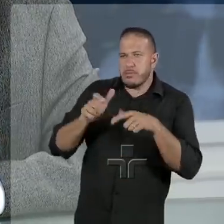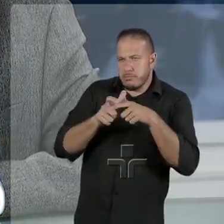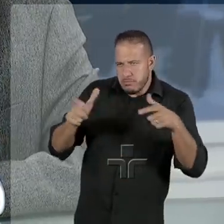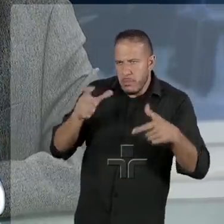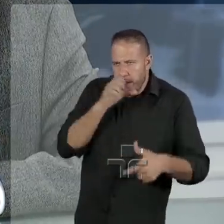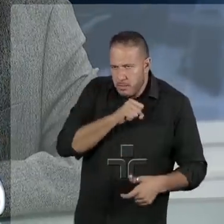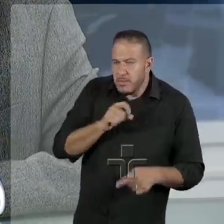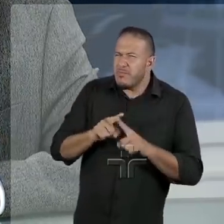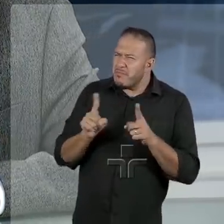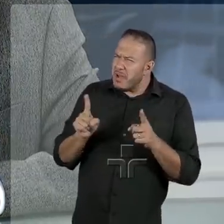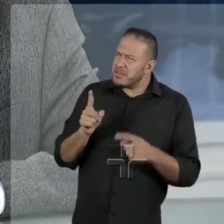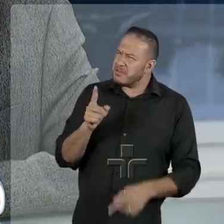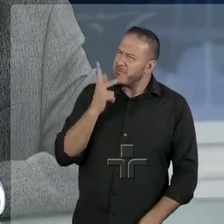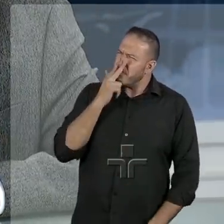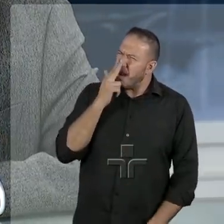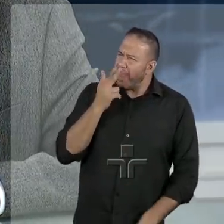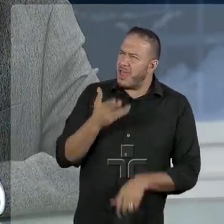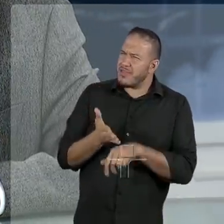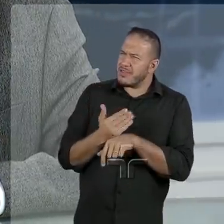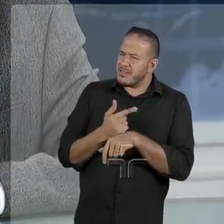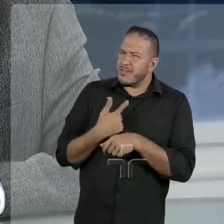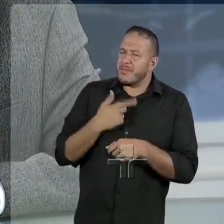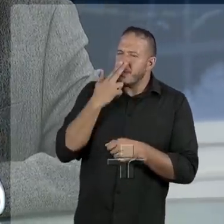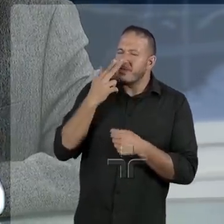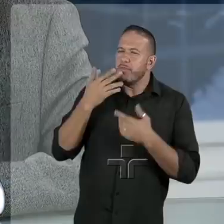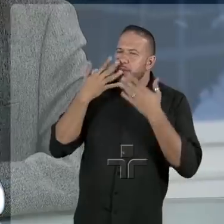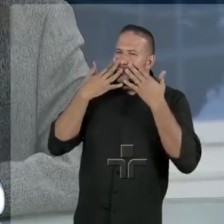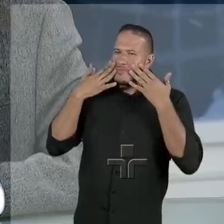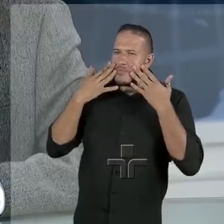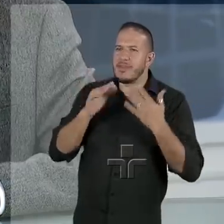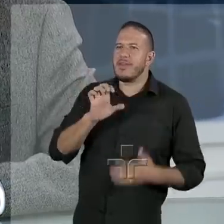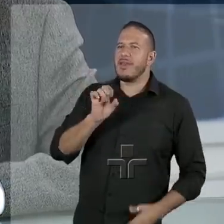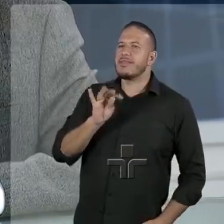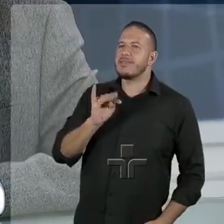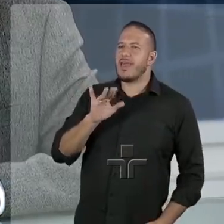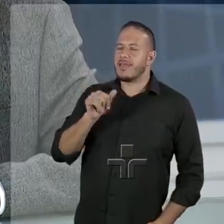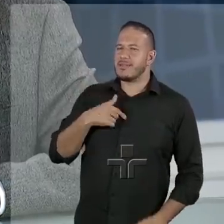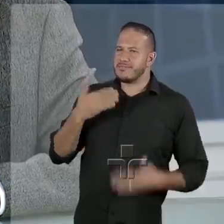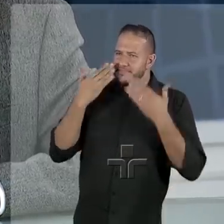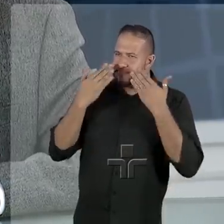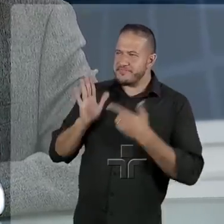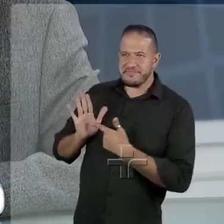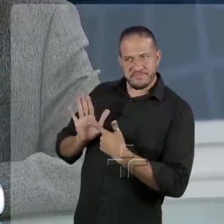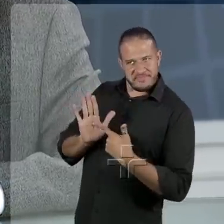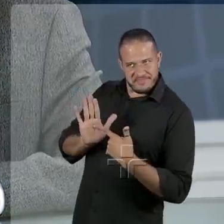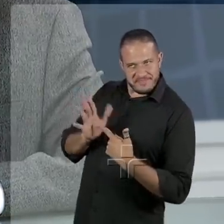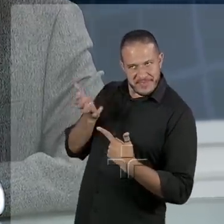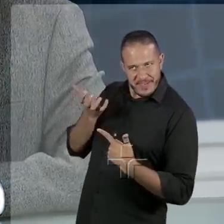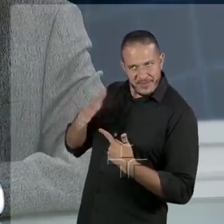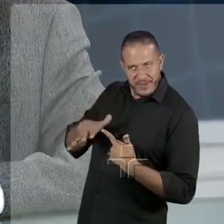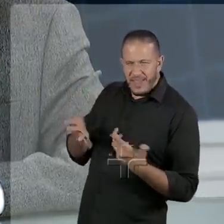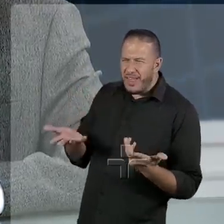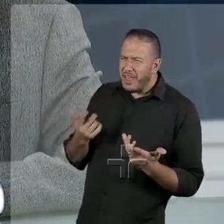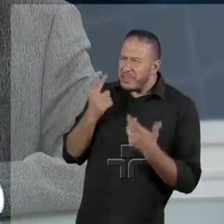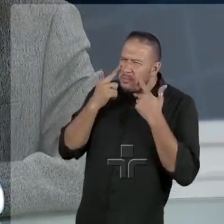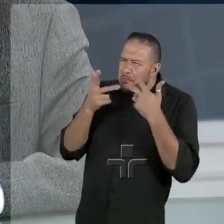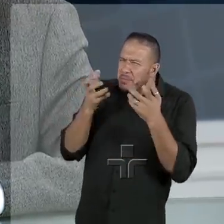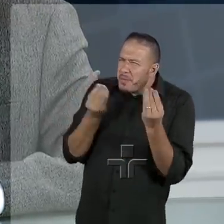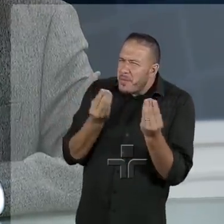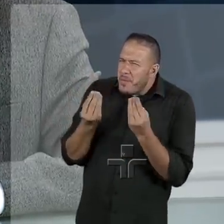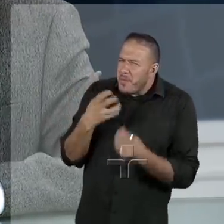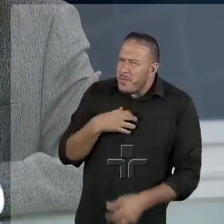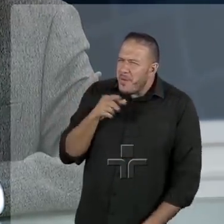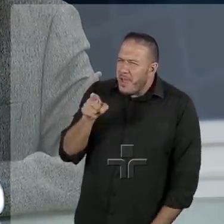parece que aí houve, antes de tudo, um certo pecado estético, não no sentido de arte, mas no sentido de percepção do que isso parece,